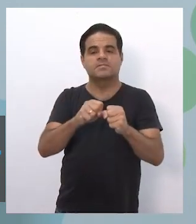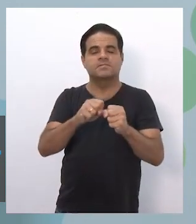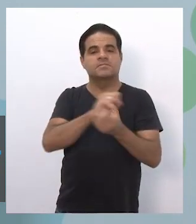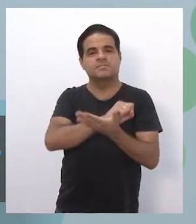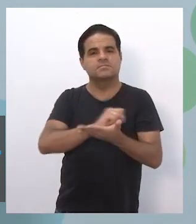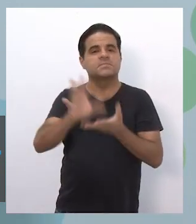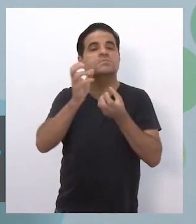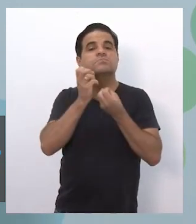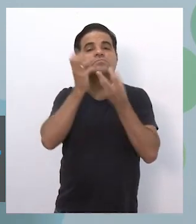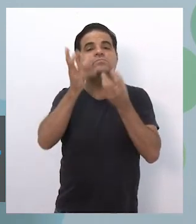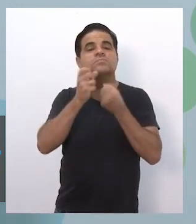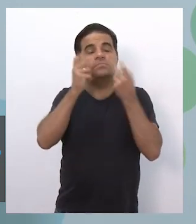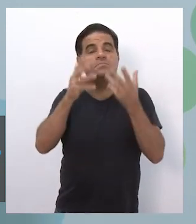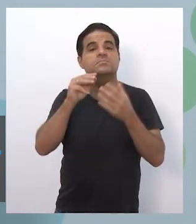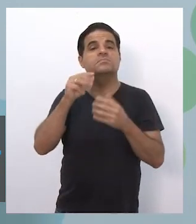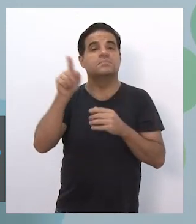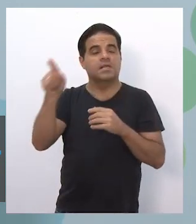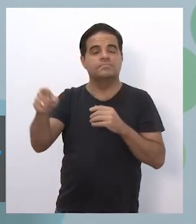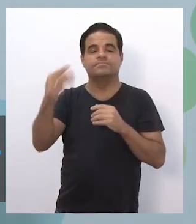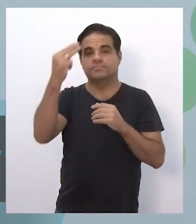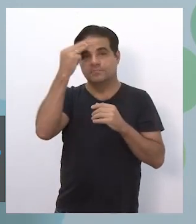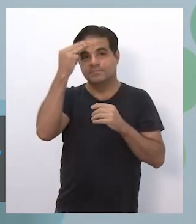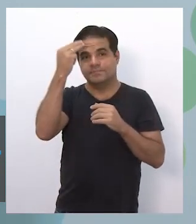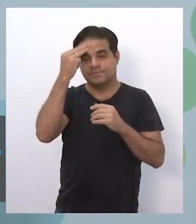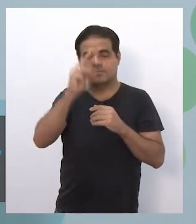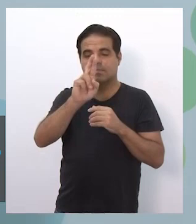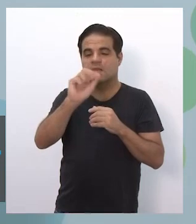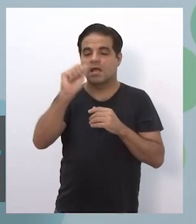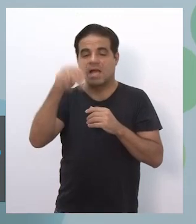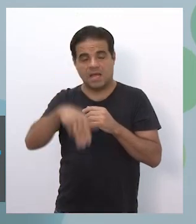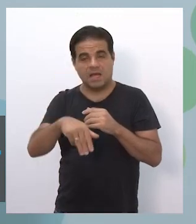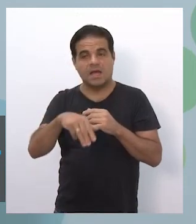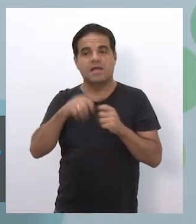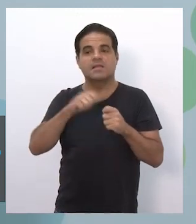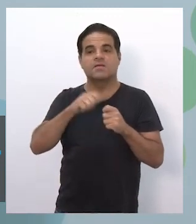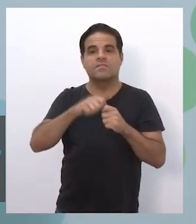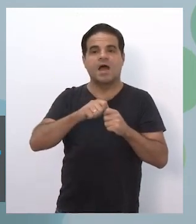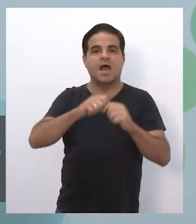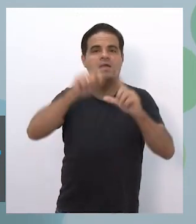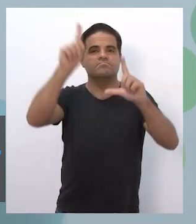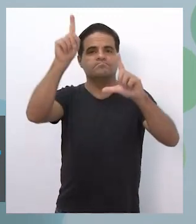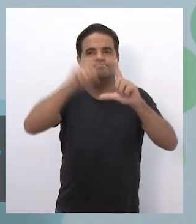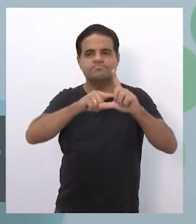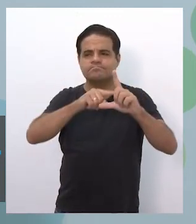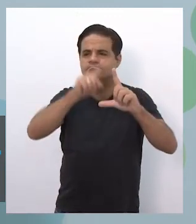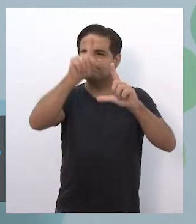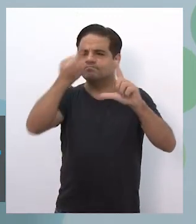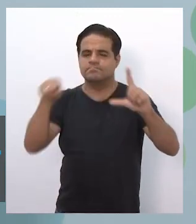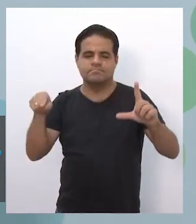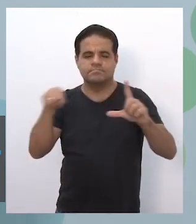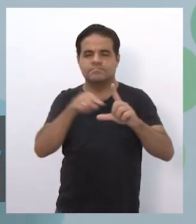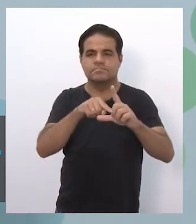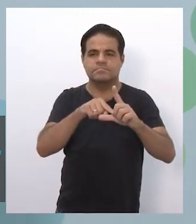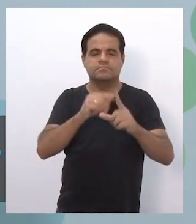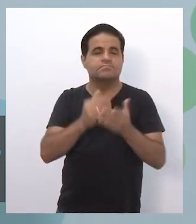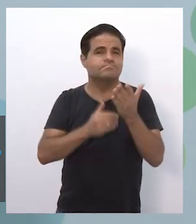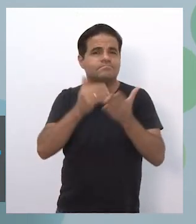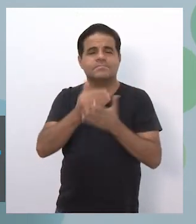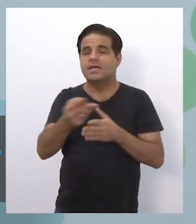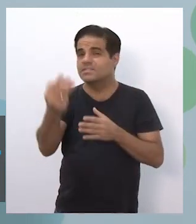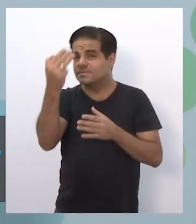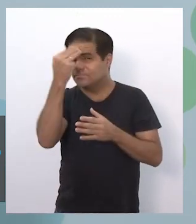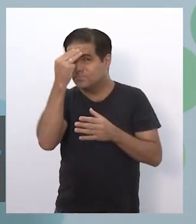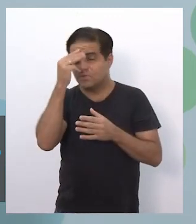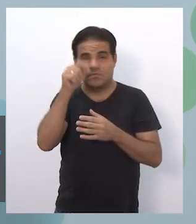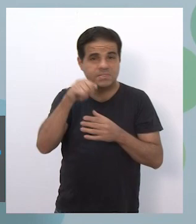uma informação para essa memória RAM, tá? Então faz meio que um triângulo assim. E então, quanto mais memória RAM